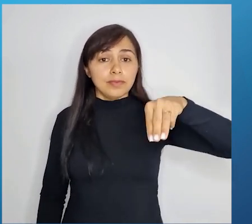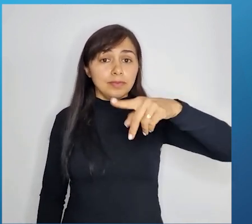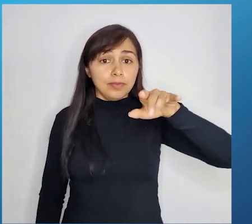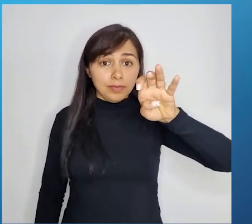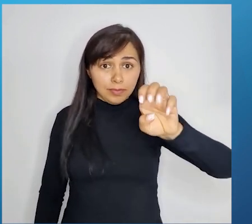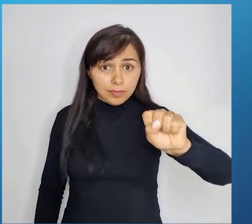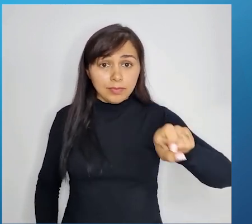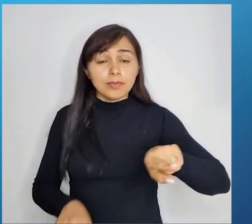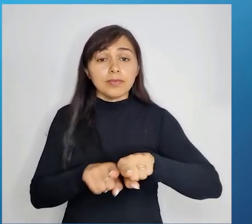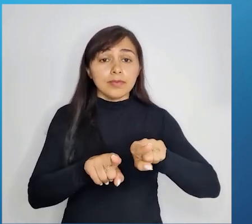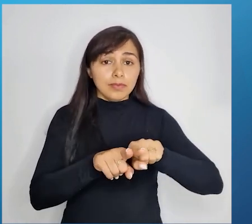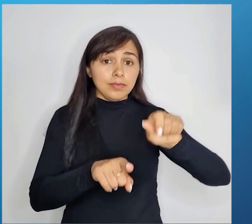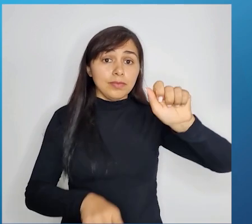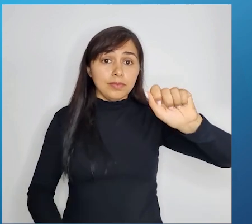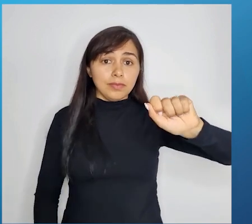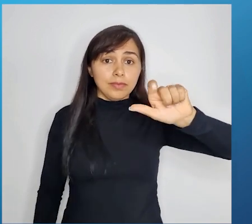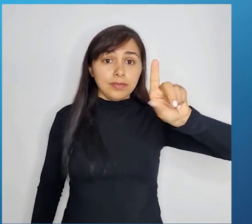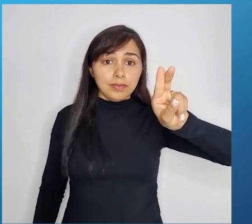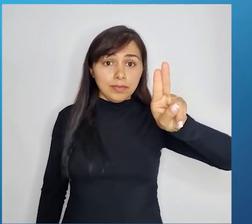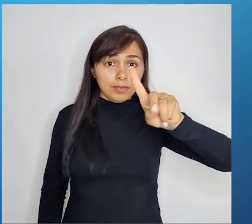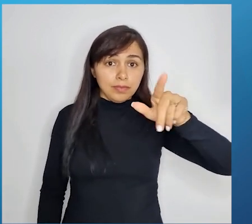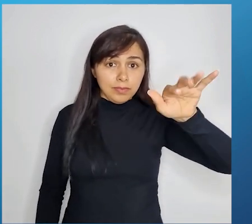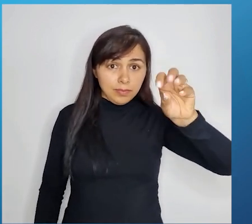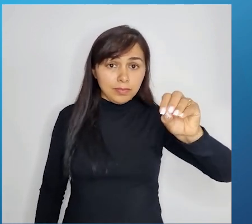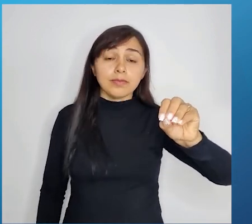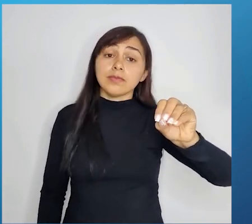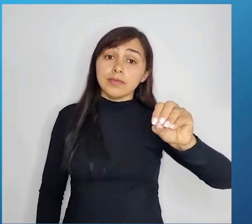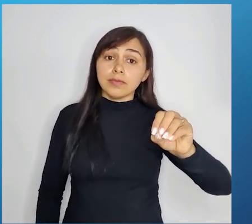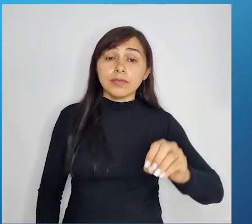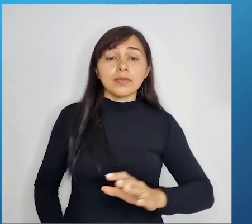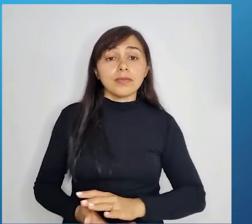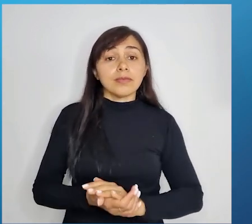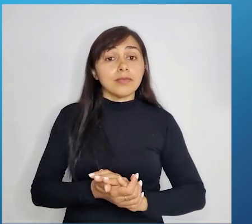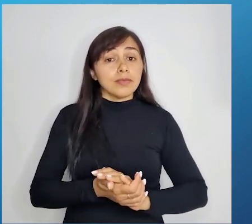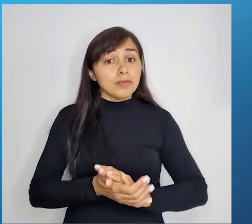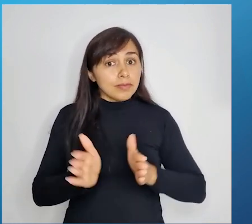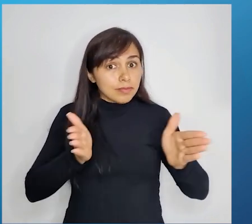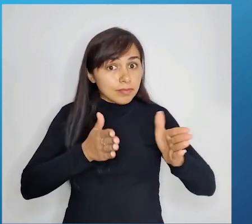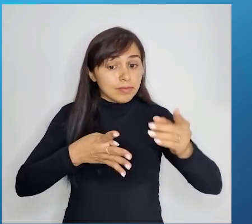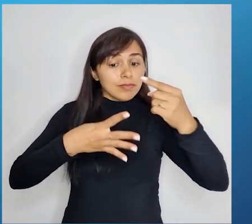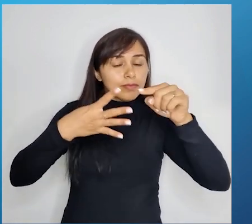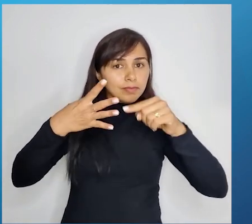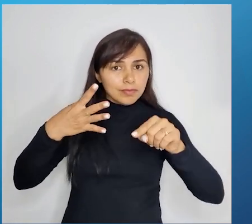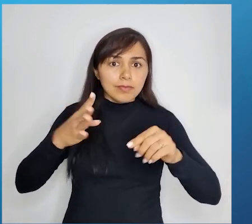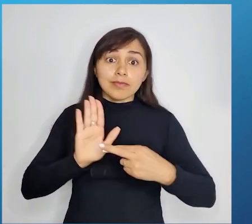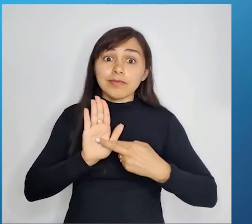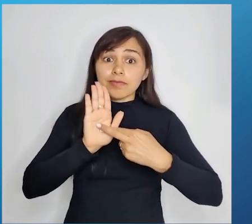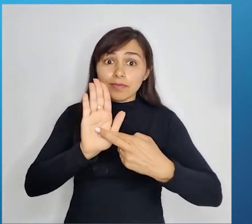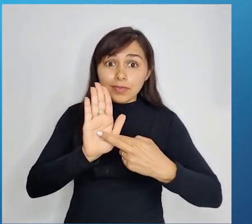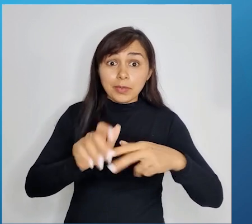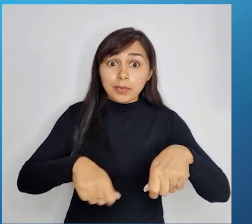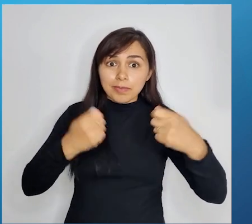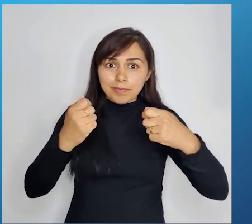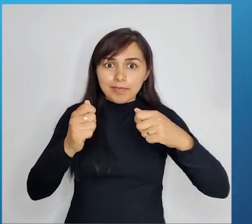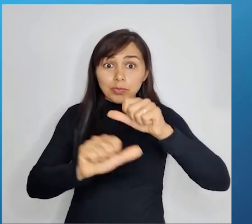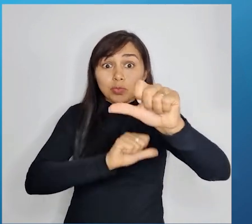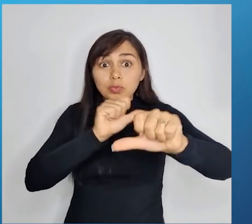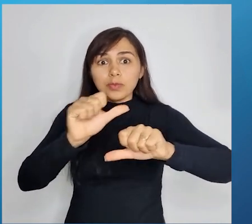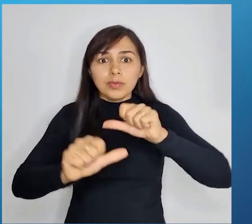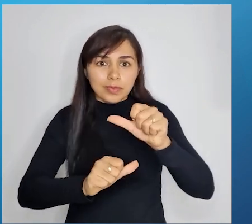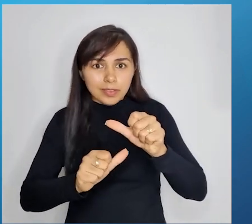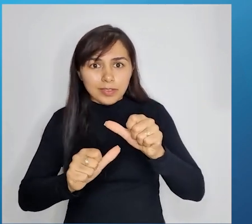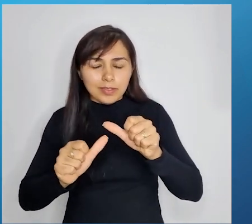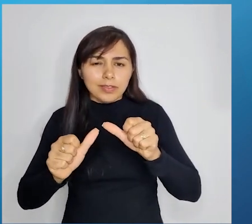Azevedo. Em resumo, o simbolismo na literatura brasileira representou uma ruptura com os movimentos